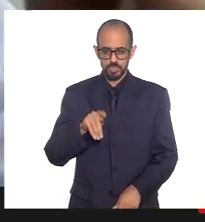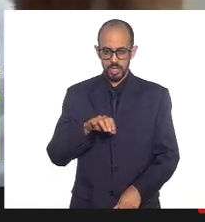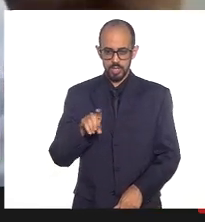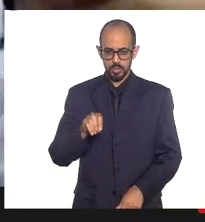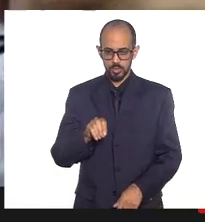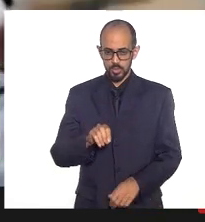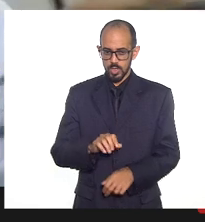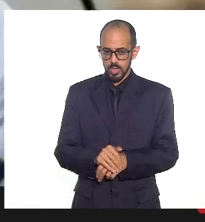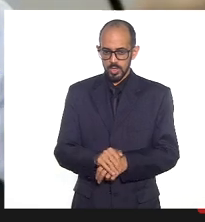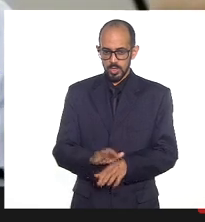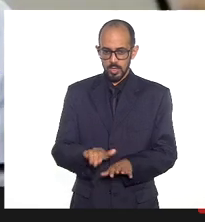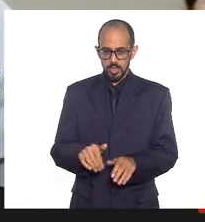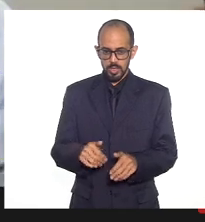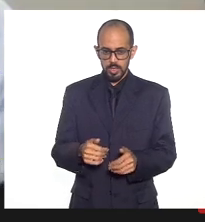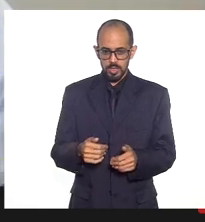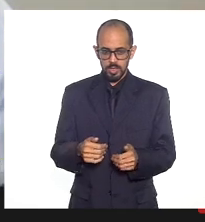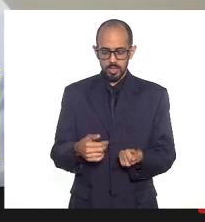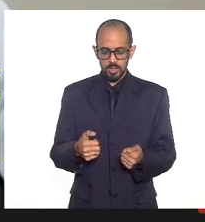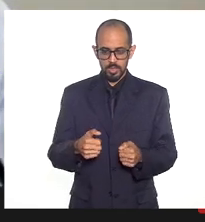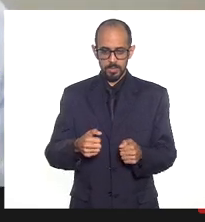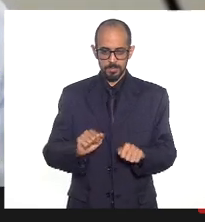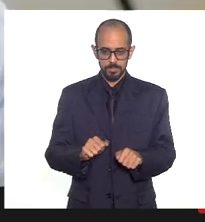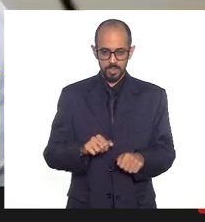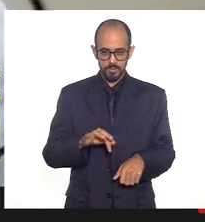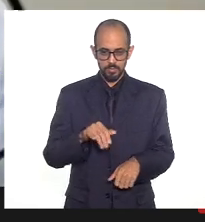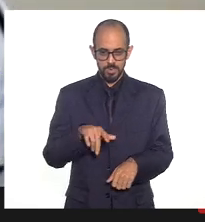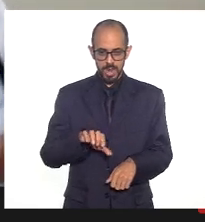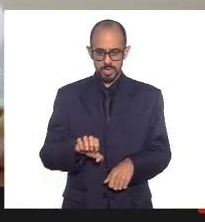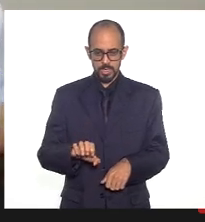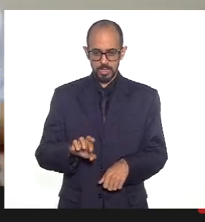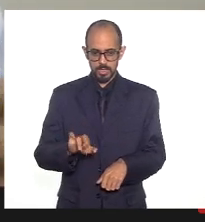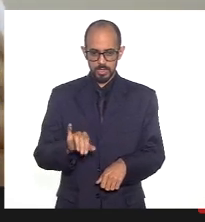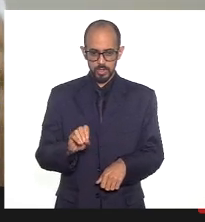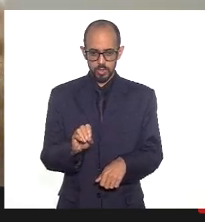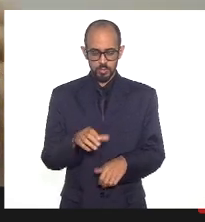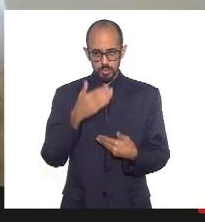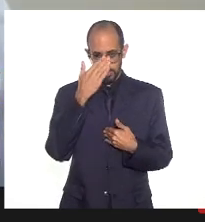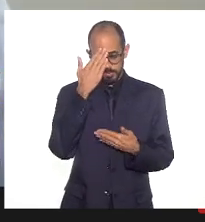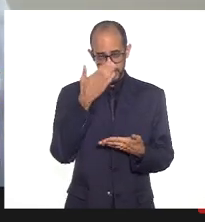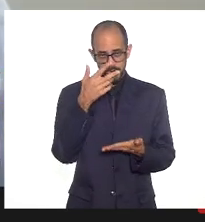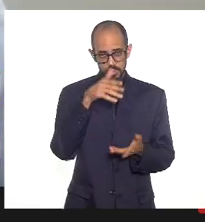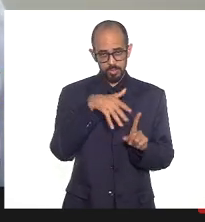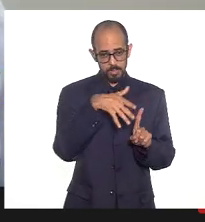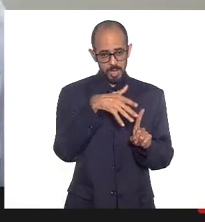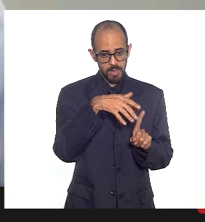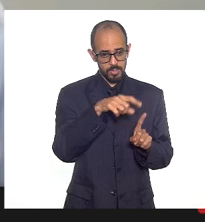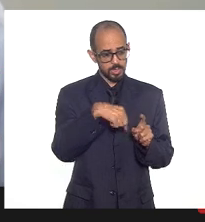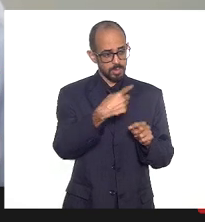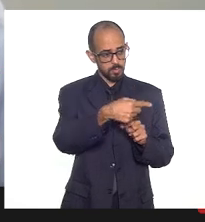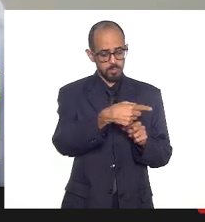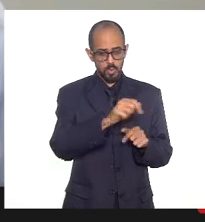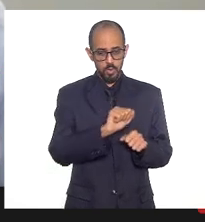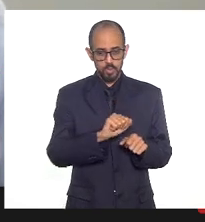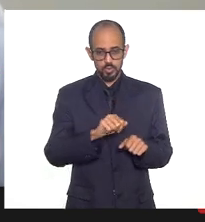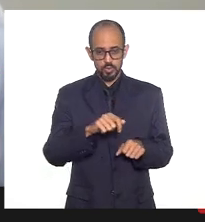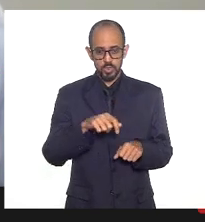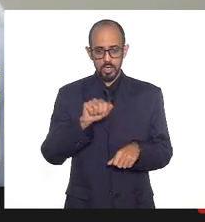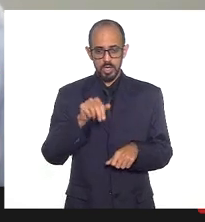Centro de Estudos Alternativa Barão de Tararé, da Fale Rio. Obrigado, Luísa, por sua presença, tem a palavra. E, em seguida, o Ângelo